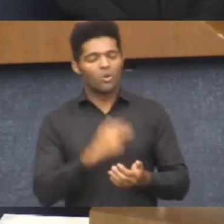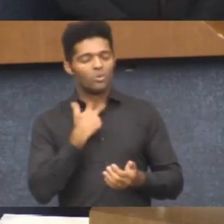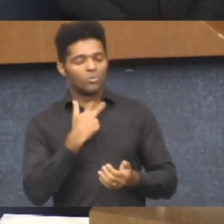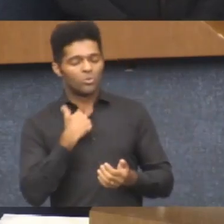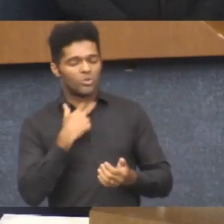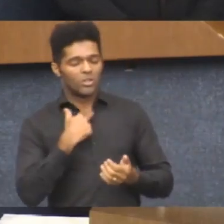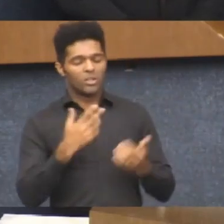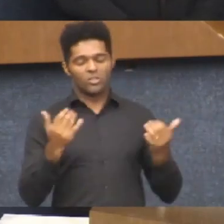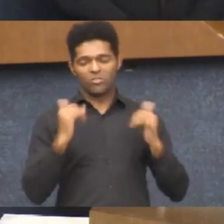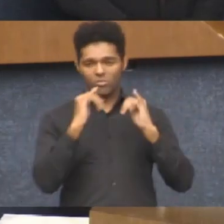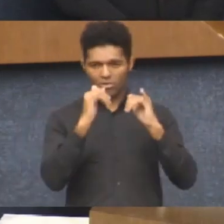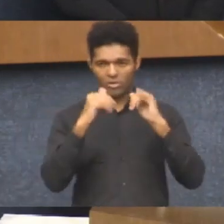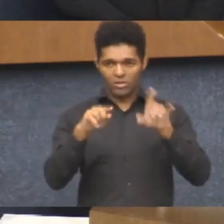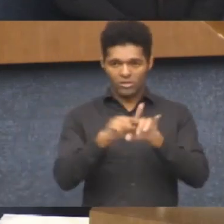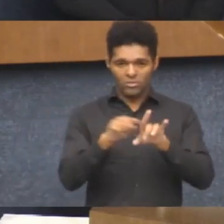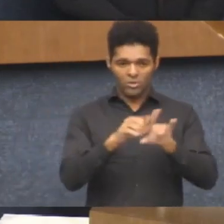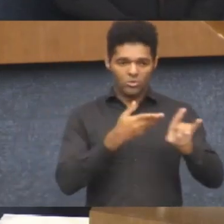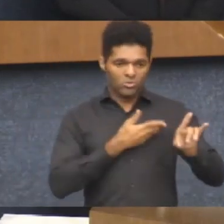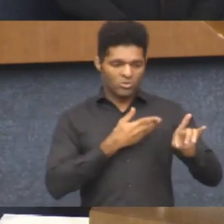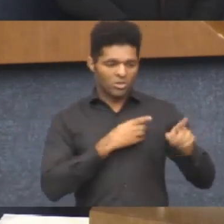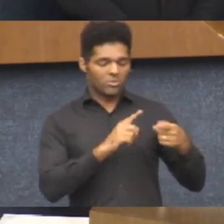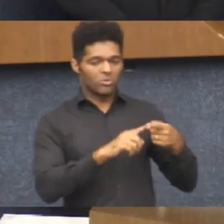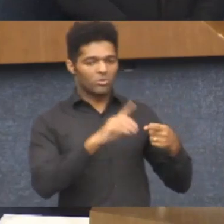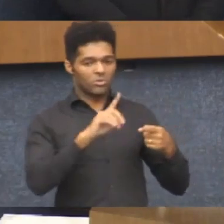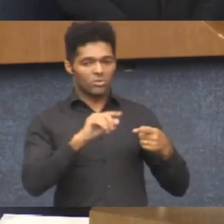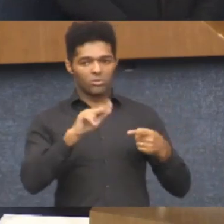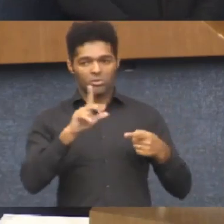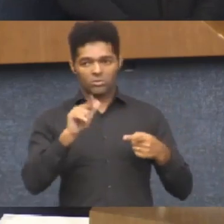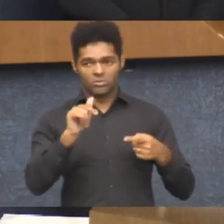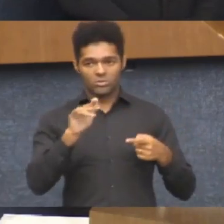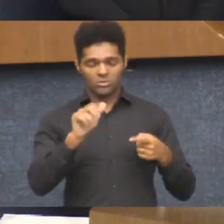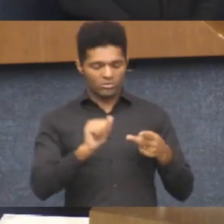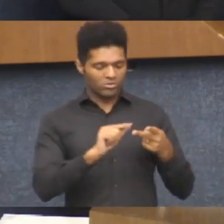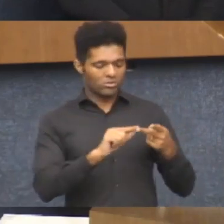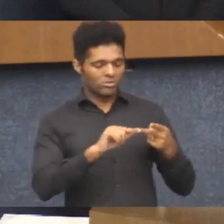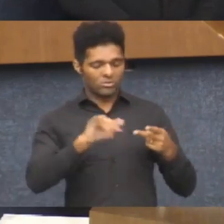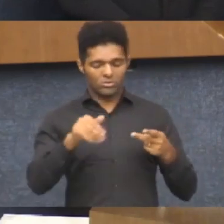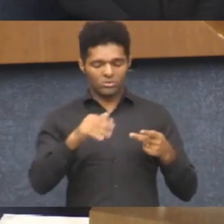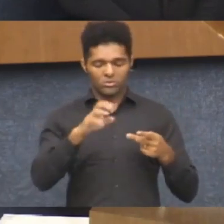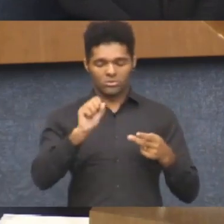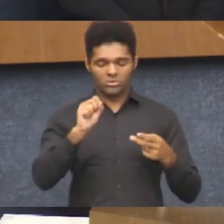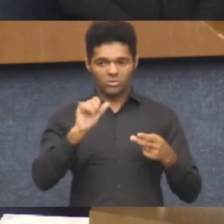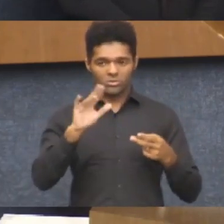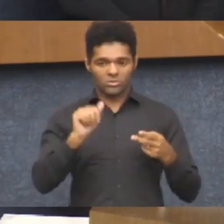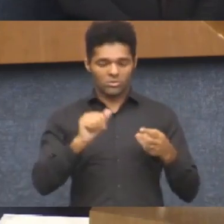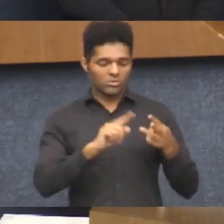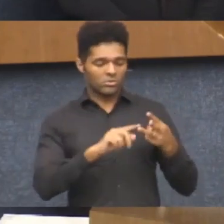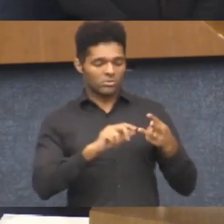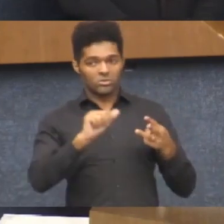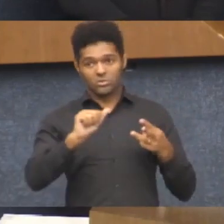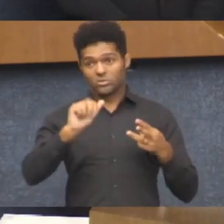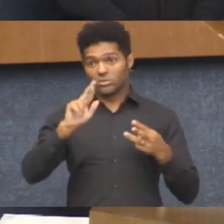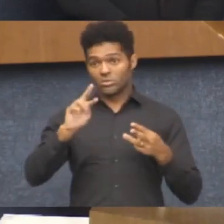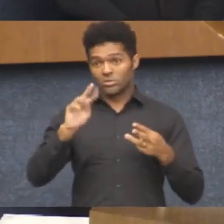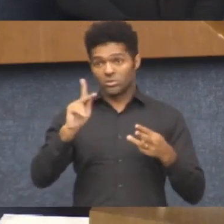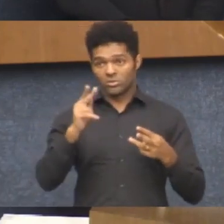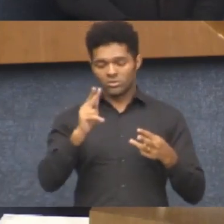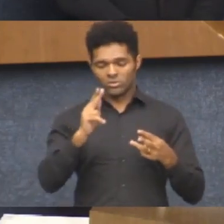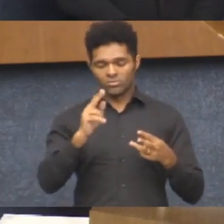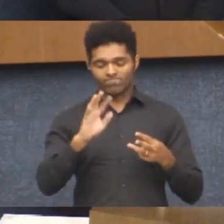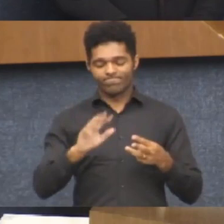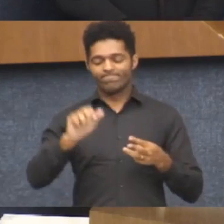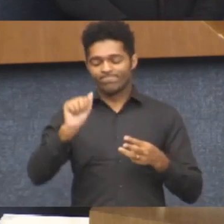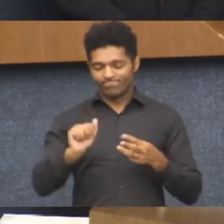de citar... também o Douglas, a Jéssica, o Arthur, o Pedro e o Antônio, que estão construindo com a gente agora